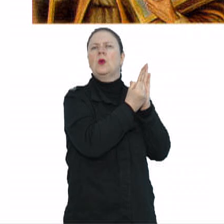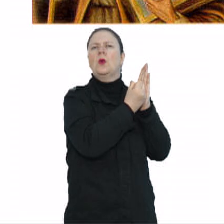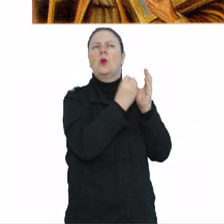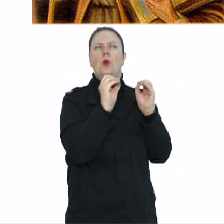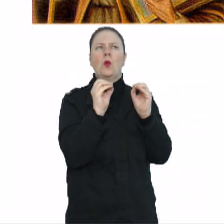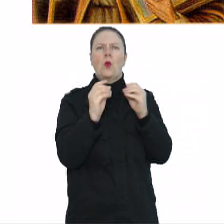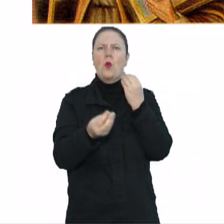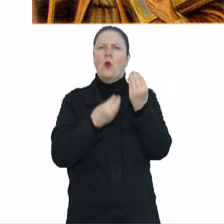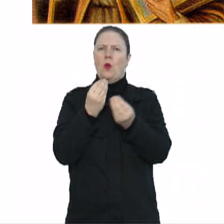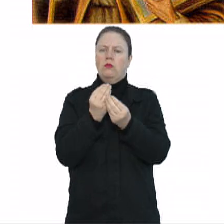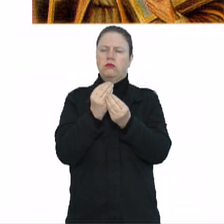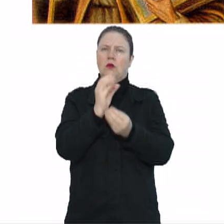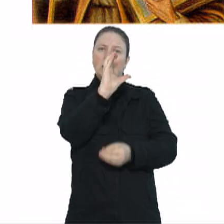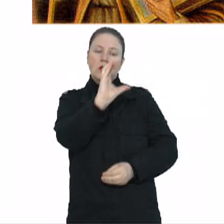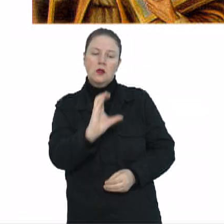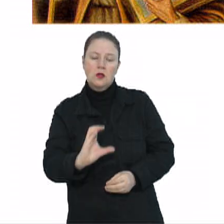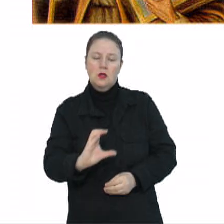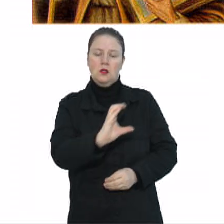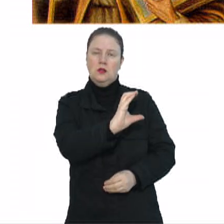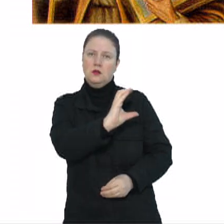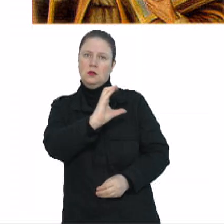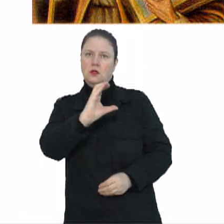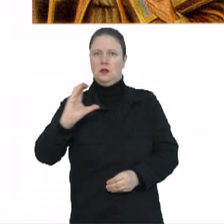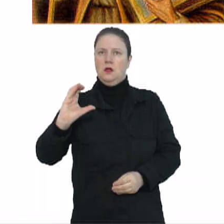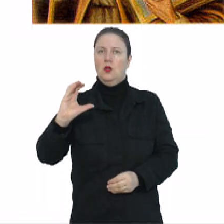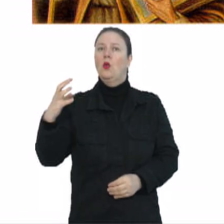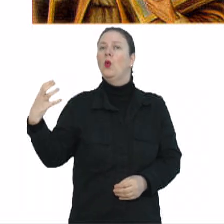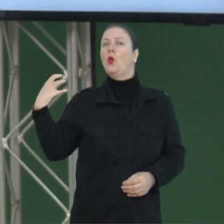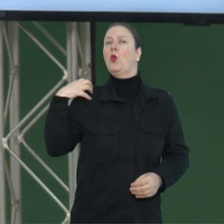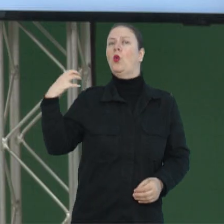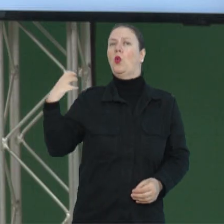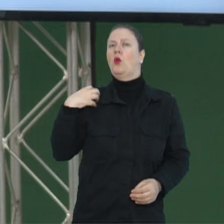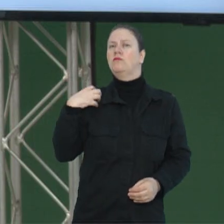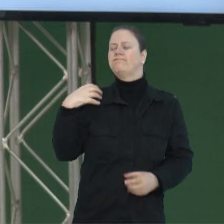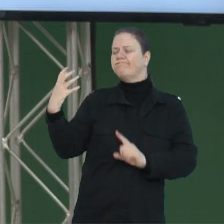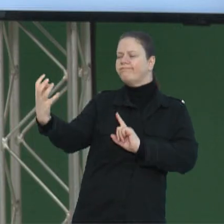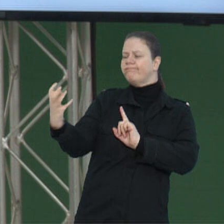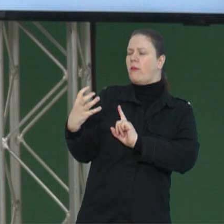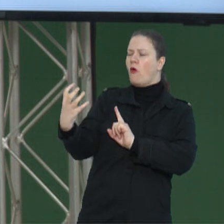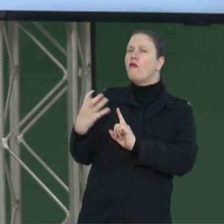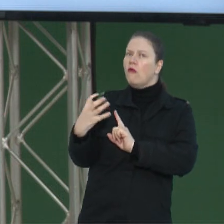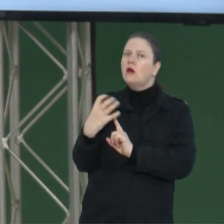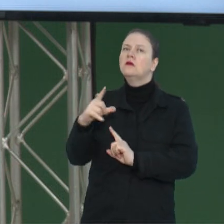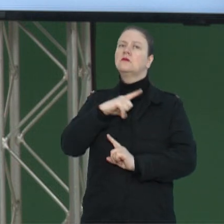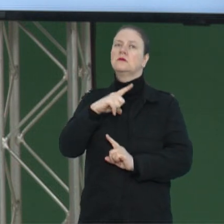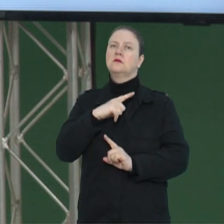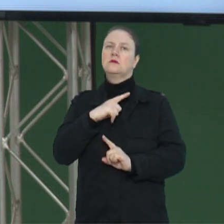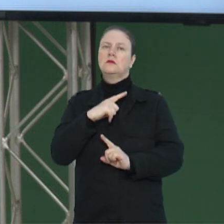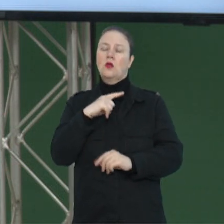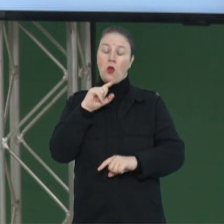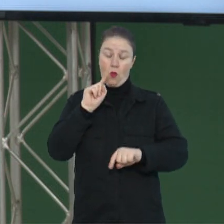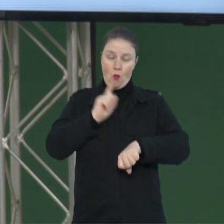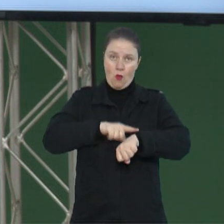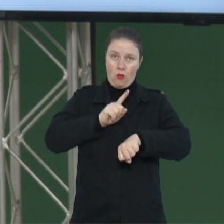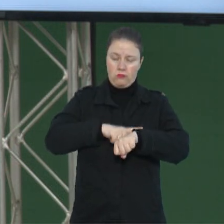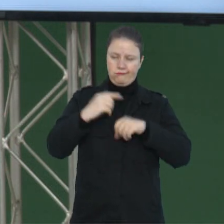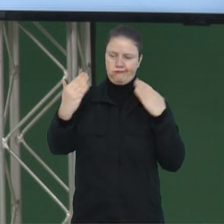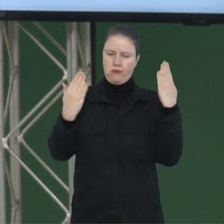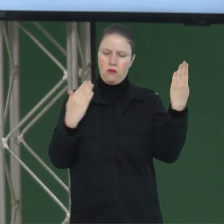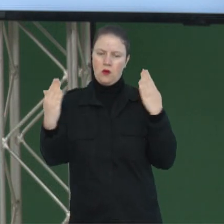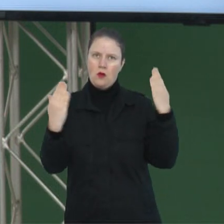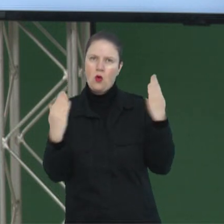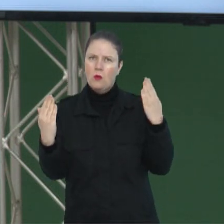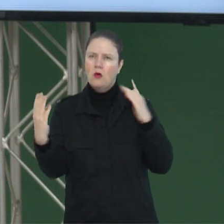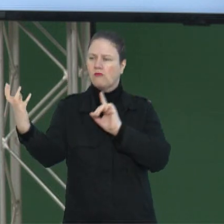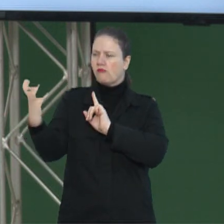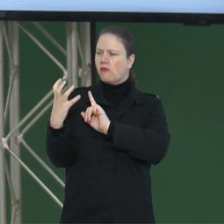cristianização de Platão. Porque Santo Agostinho vai ser muito influenciado pela filosofia do Platão e uma hora ele vai comparar a filosofia do Platão com os dogmas